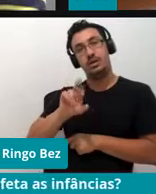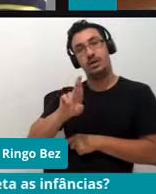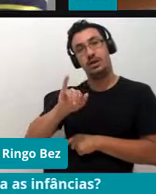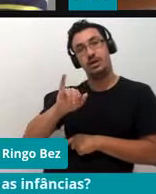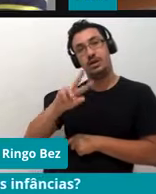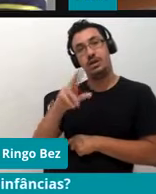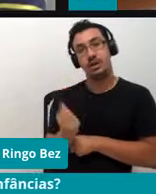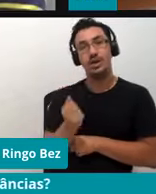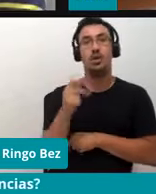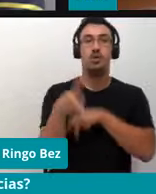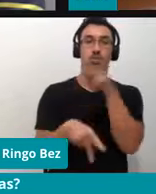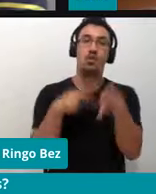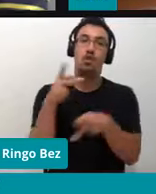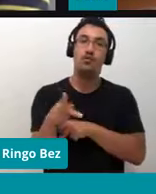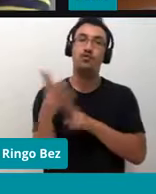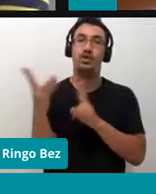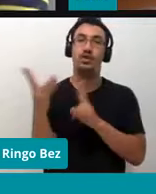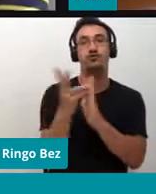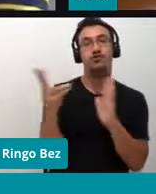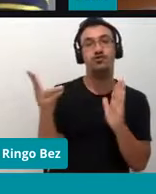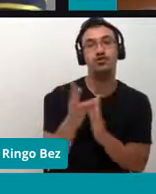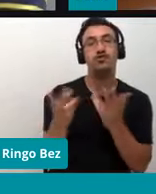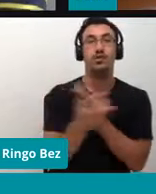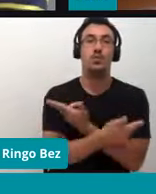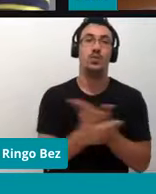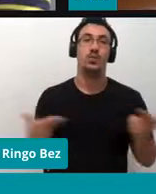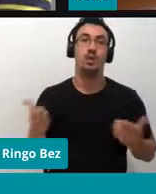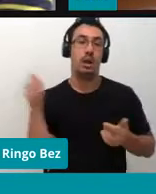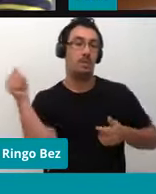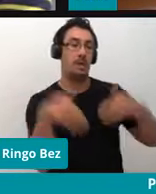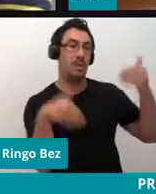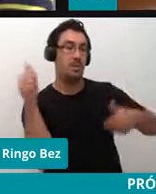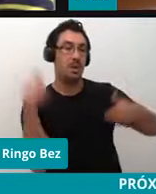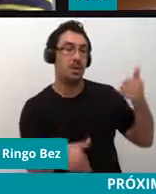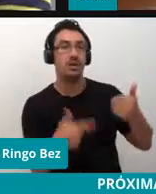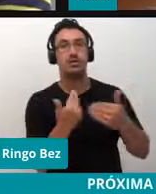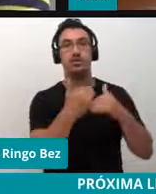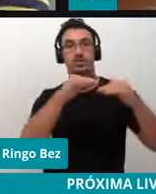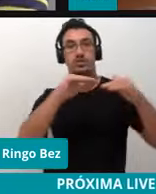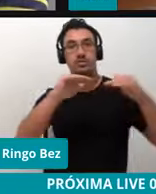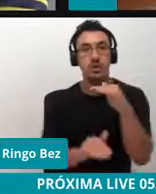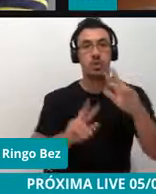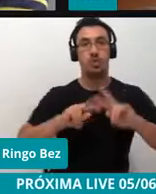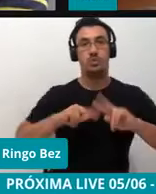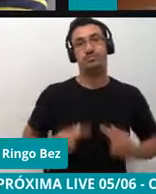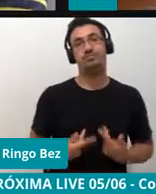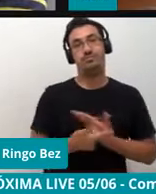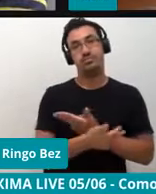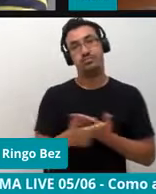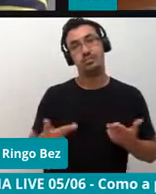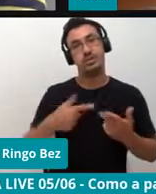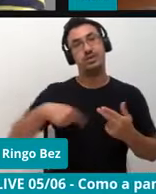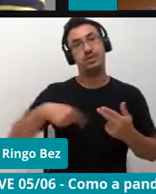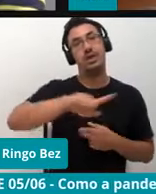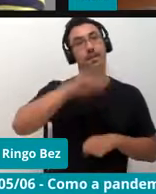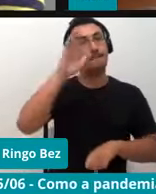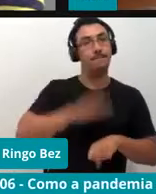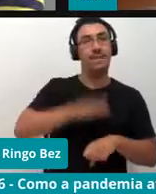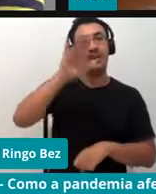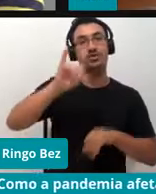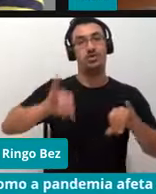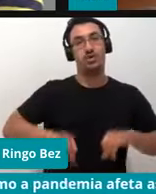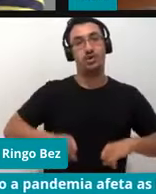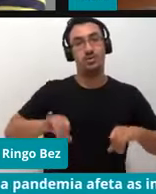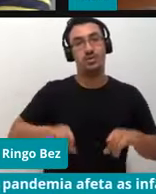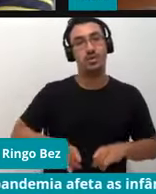no Brasil, que é tratada de uma forma desumana. Todas essas pessoas são as que mais sofrem. Mas,